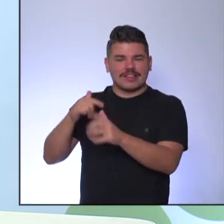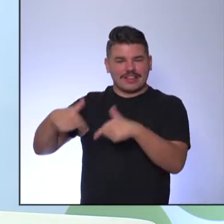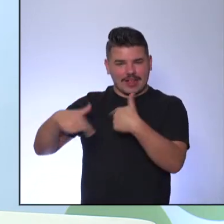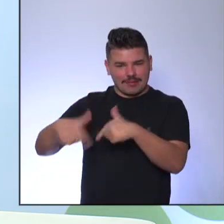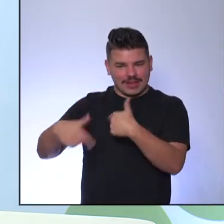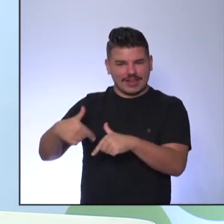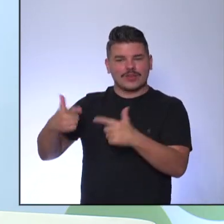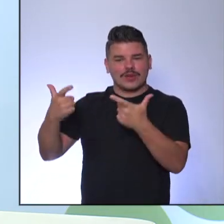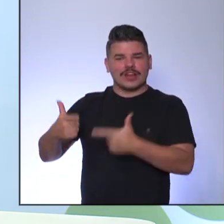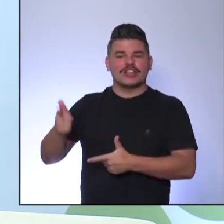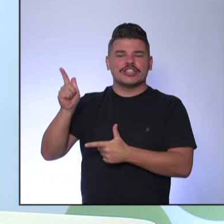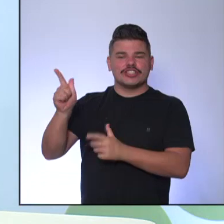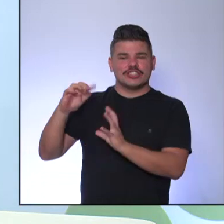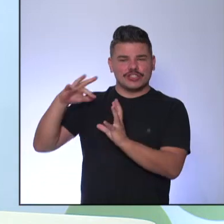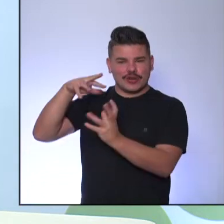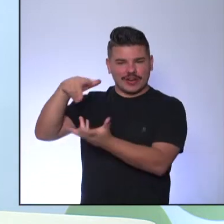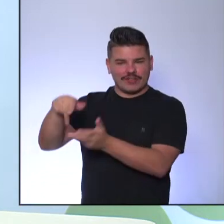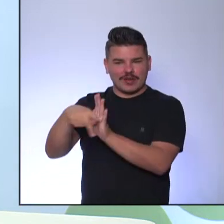da Coped.